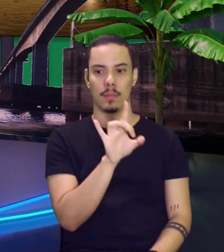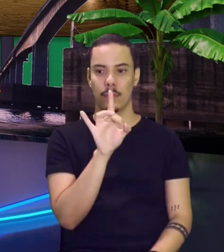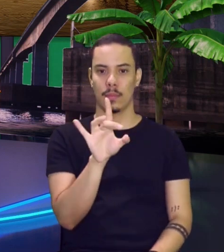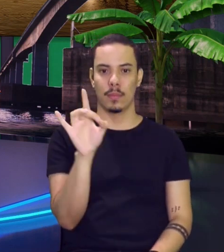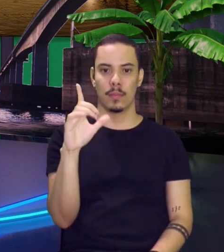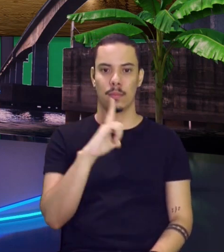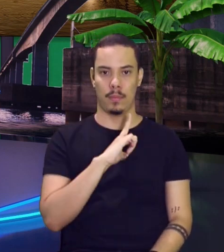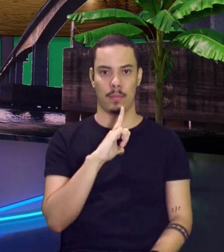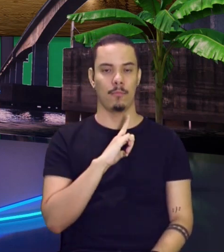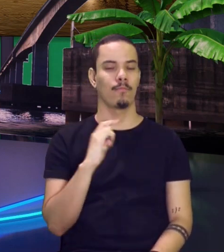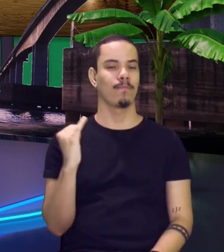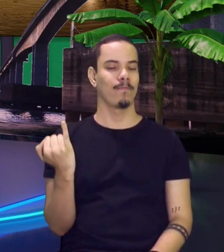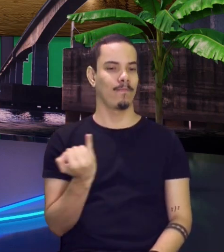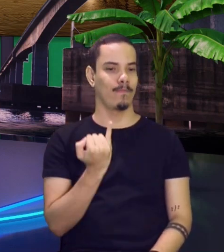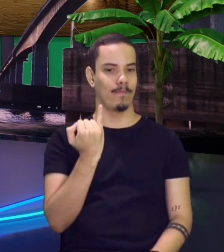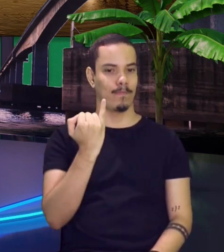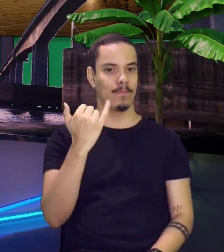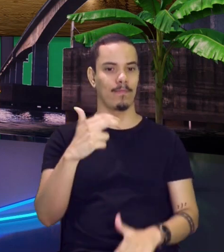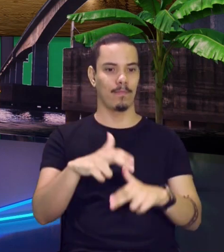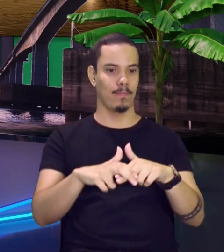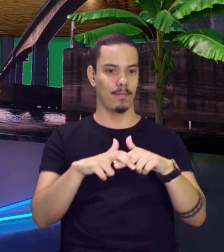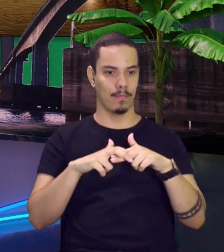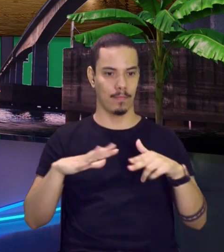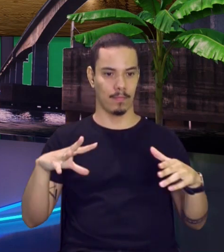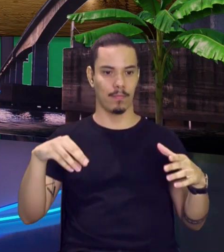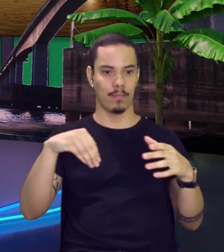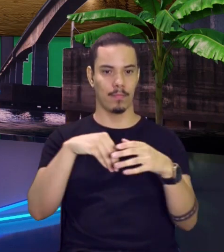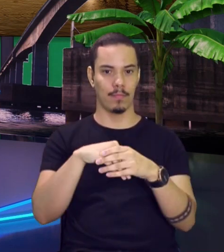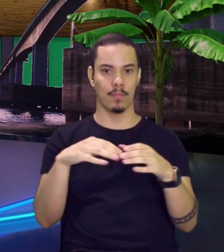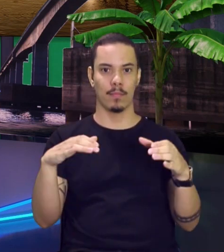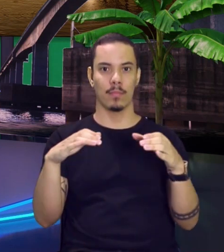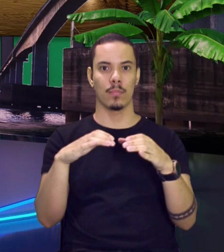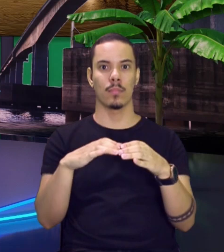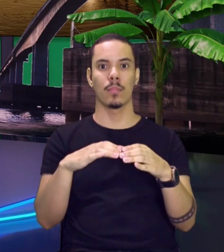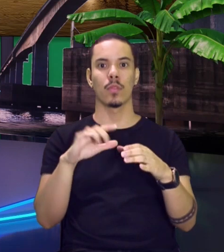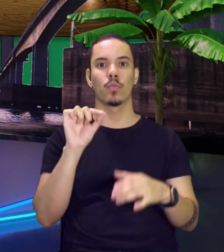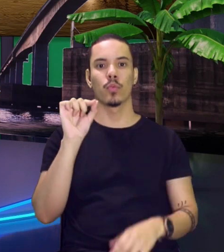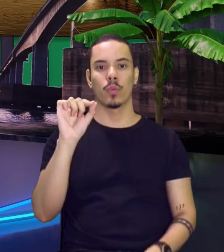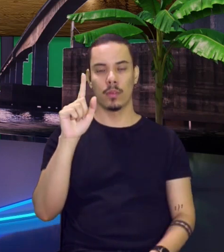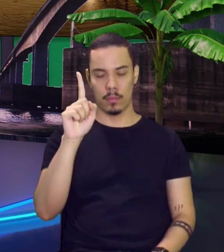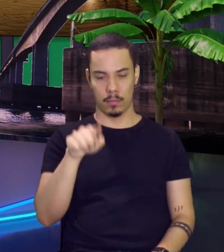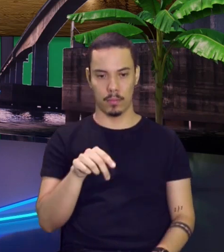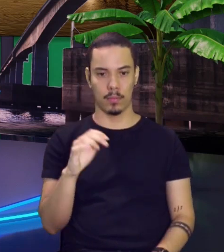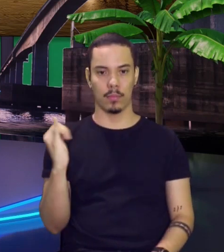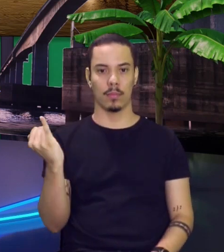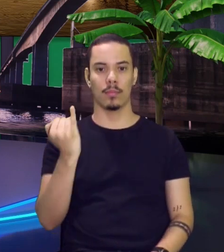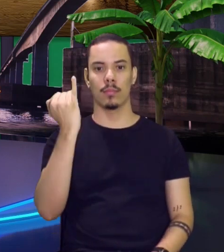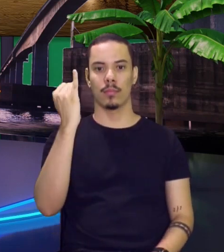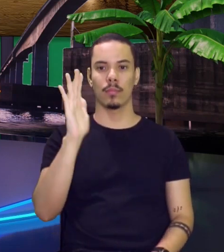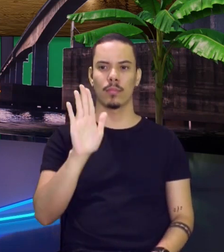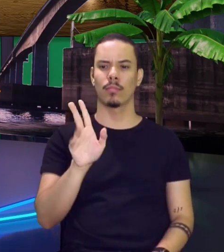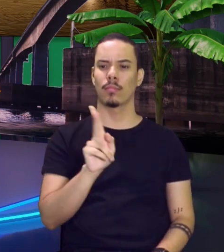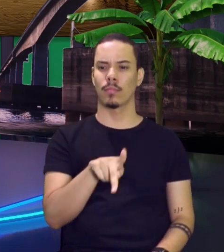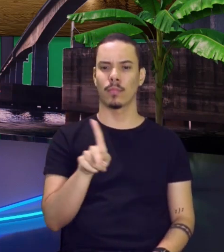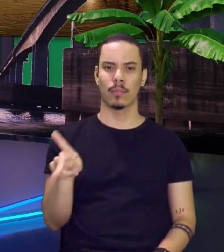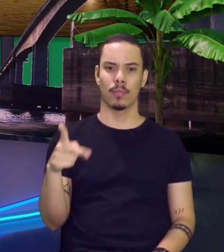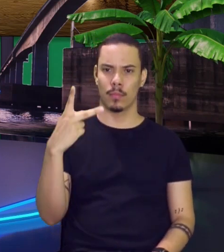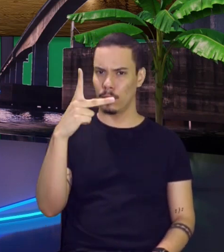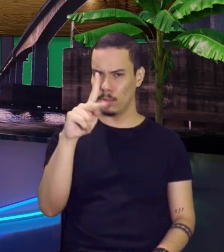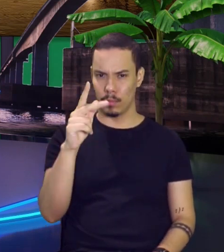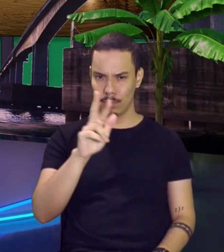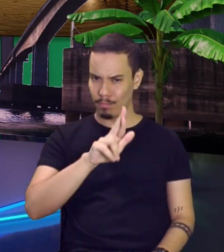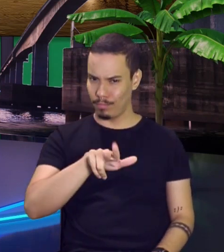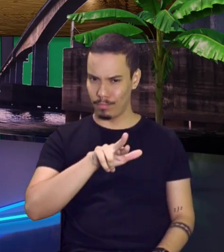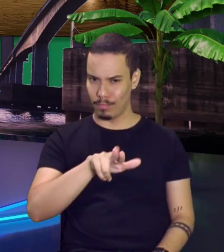sua importância. Portanto, o seu lugar é importante. Professor, e o seu lugar não era importante